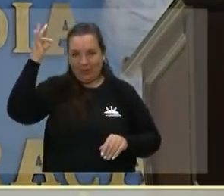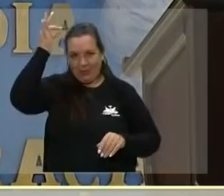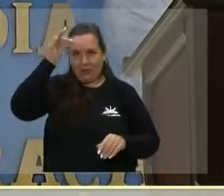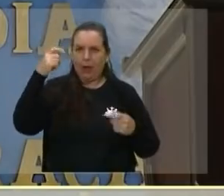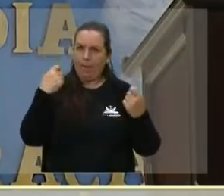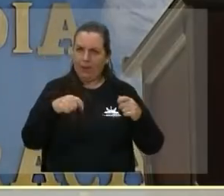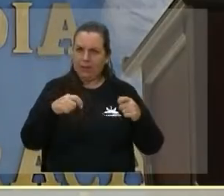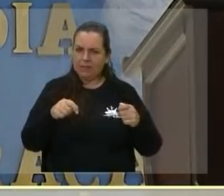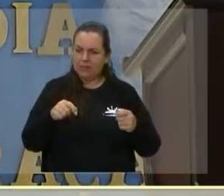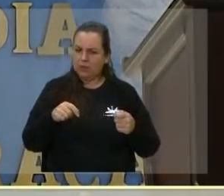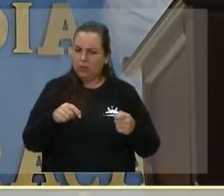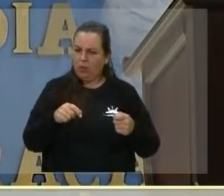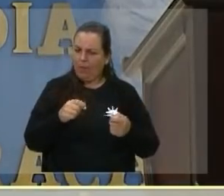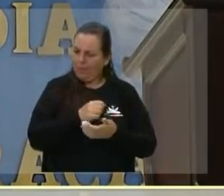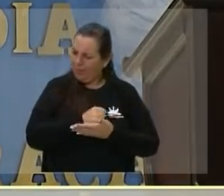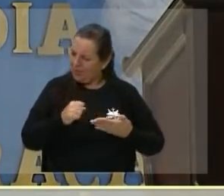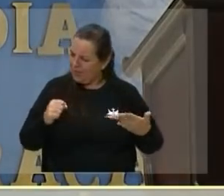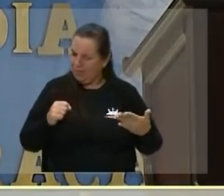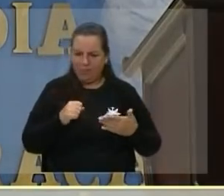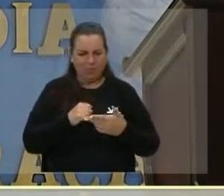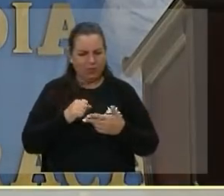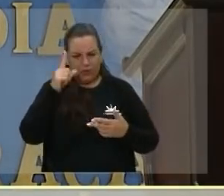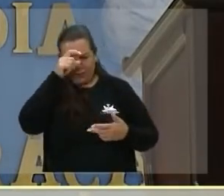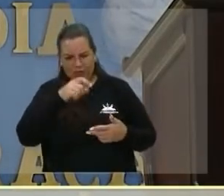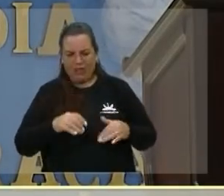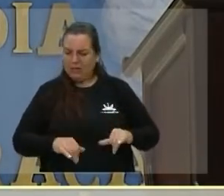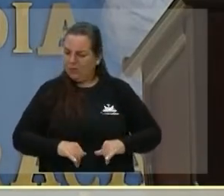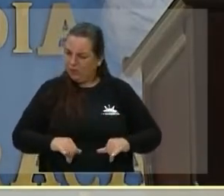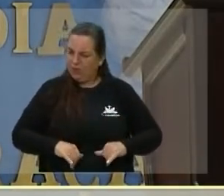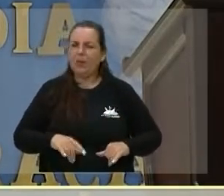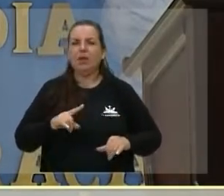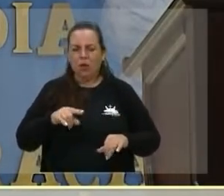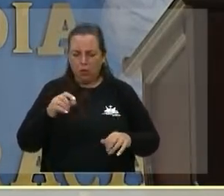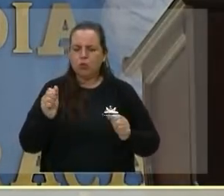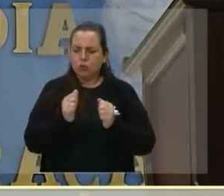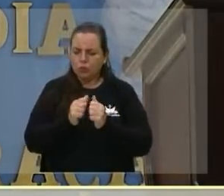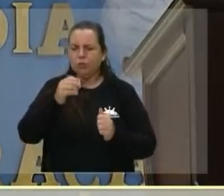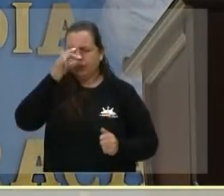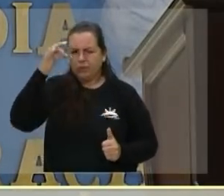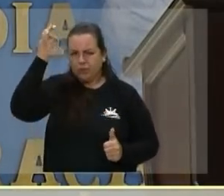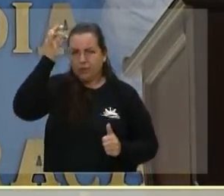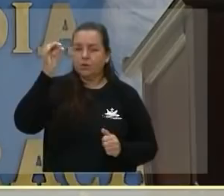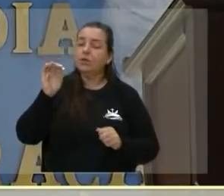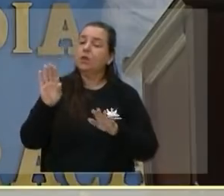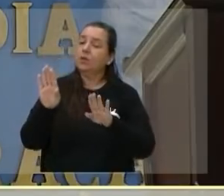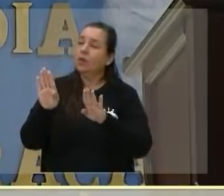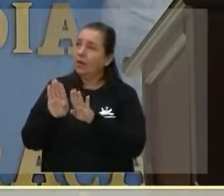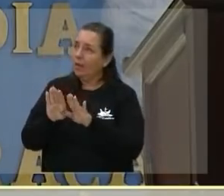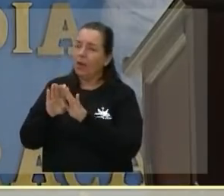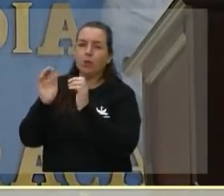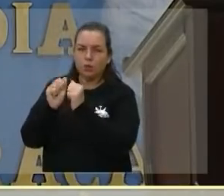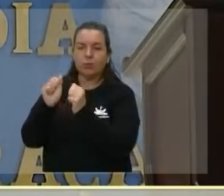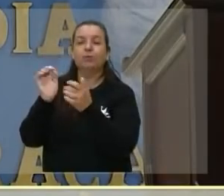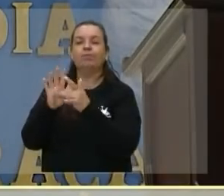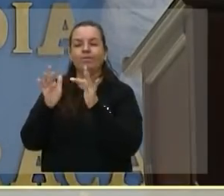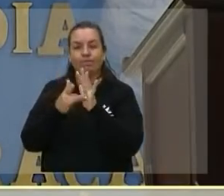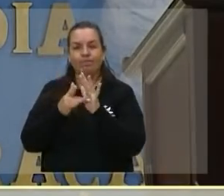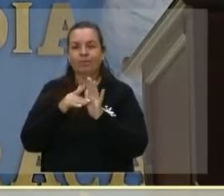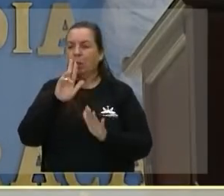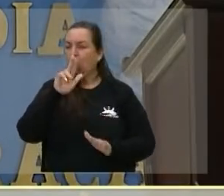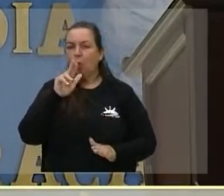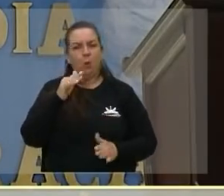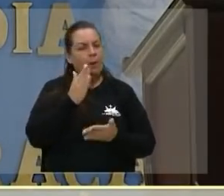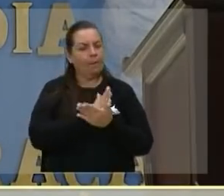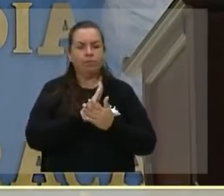preciso passar por provações passarei pelo espírito santo em jesus cristo eu nunca deixarei de